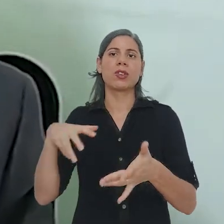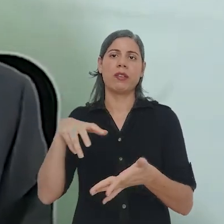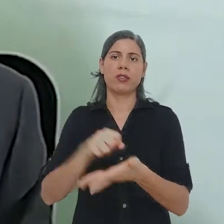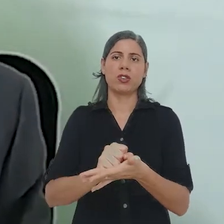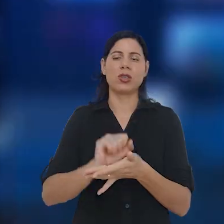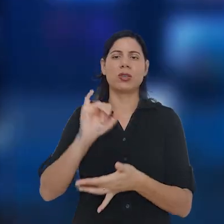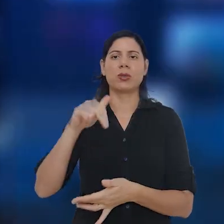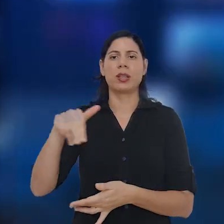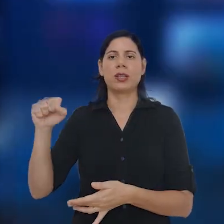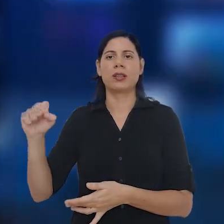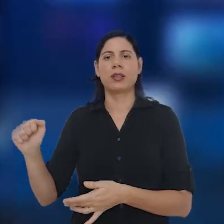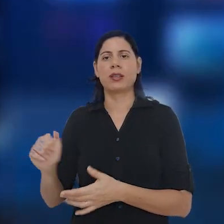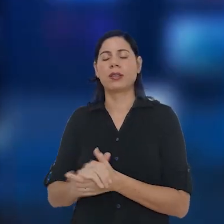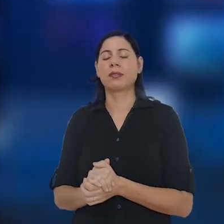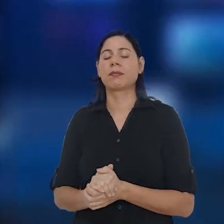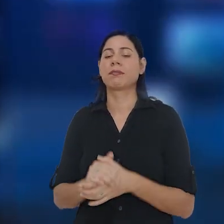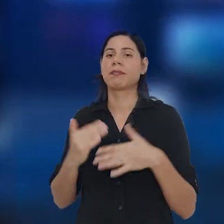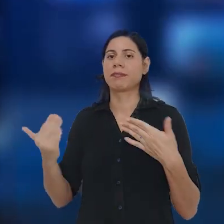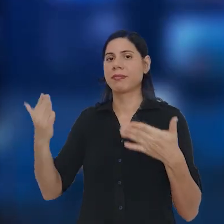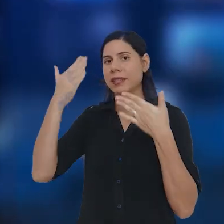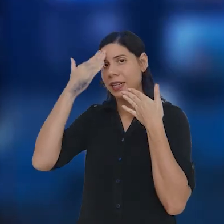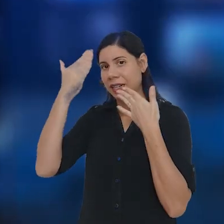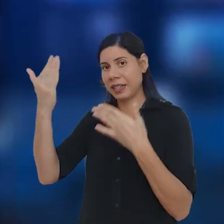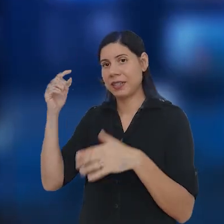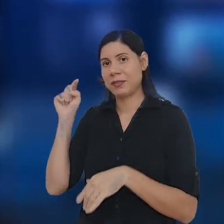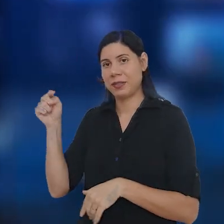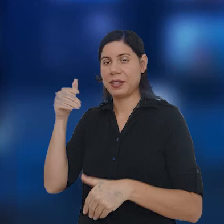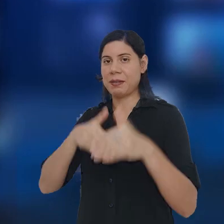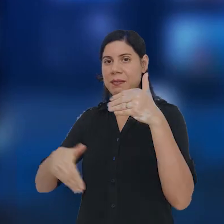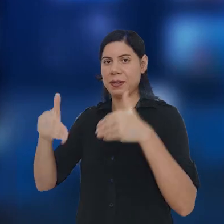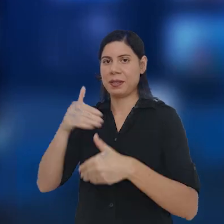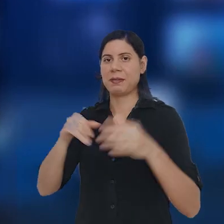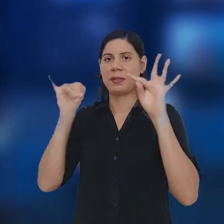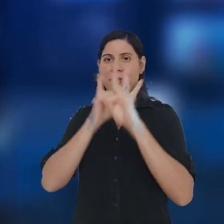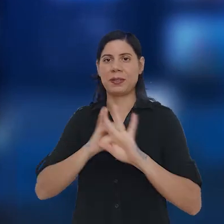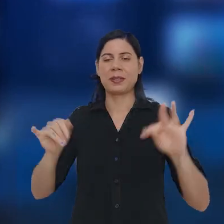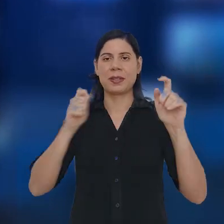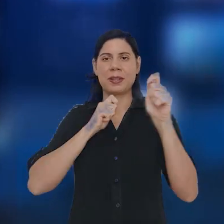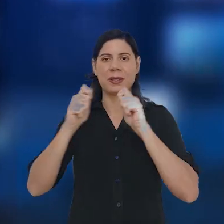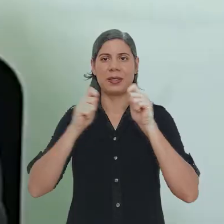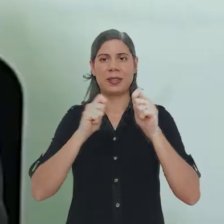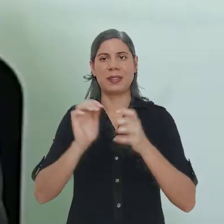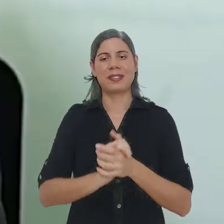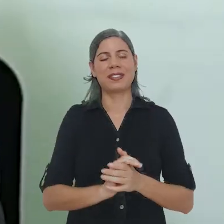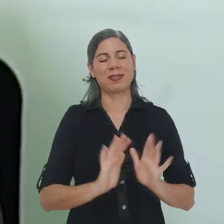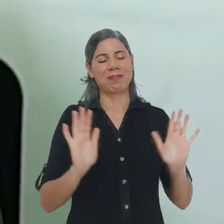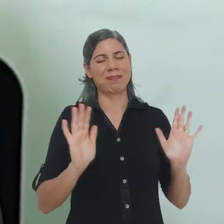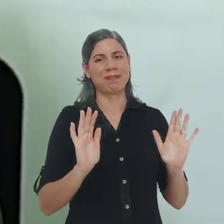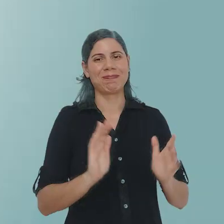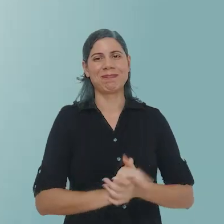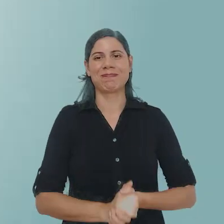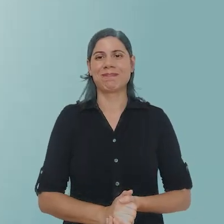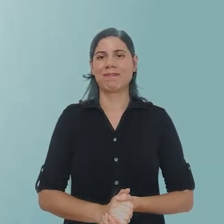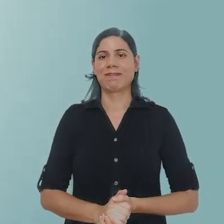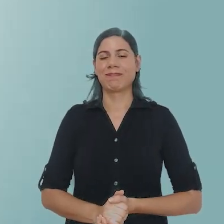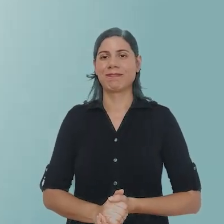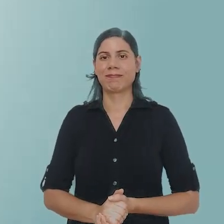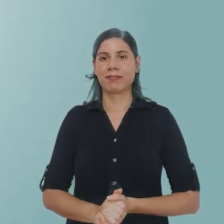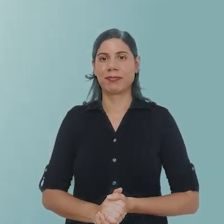regularmente inscritas. Doutor Carlos Eduardo, eu gostaria de agradecer a sua participação aqui no IT Entrevista. Disponha.